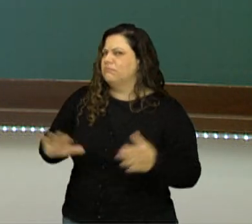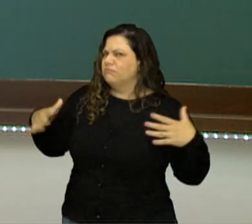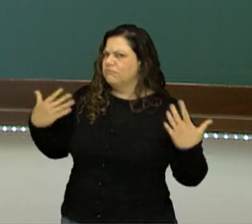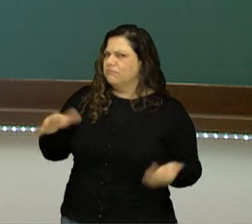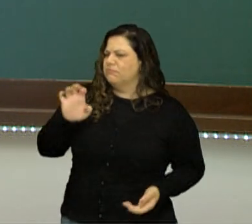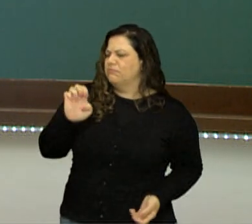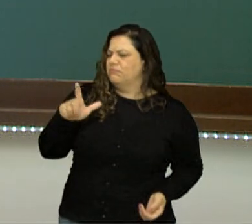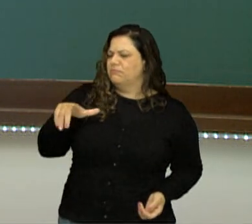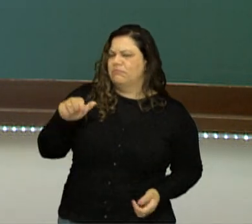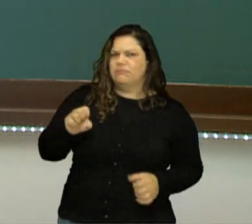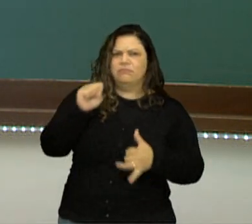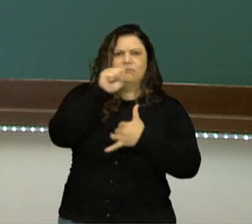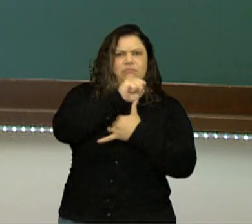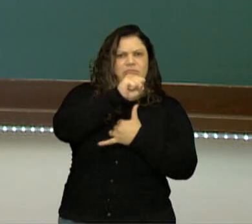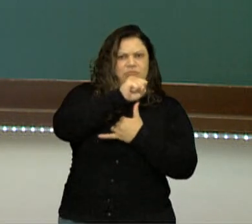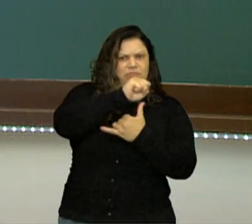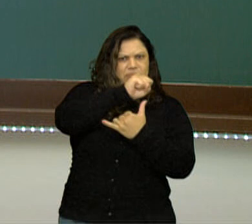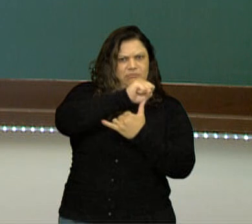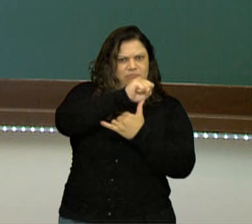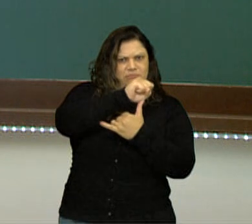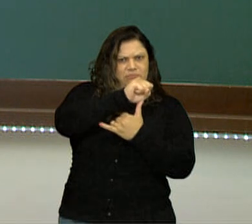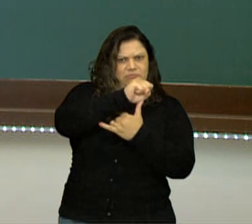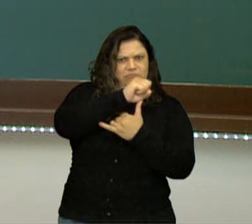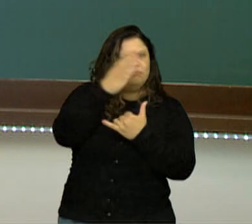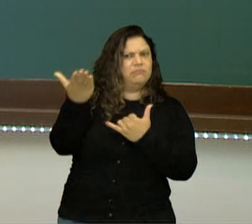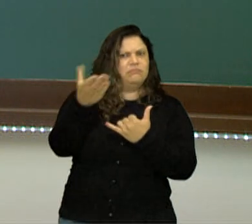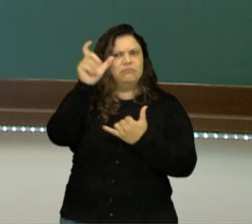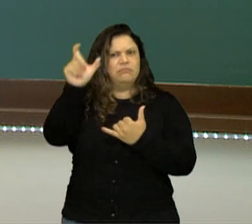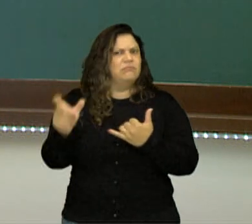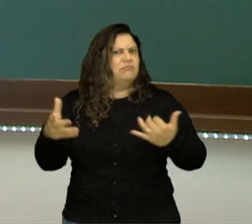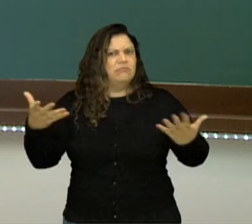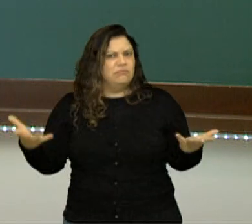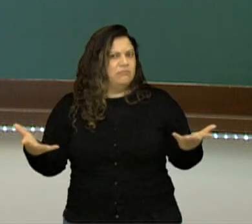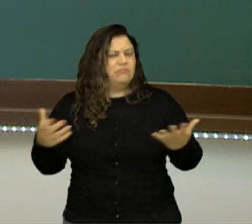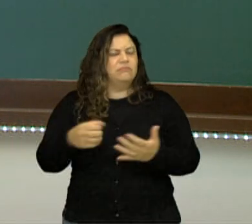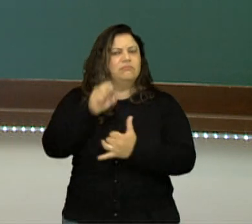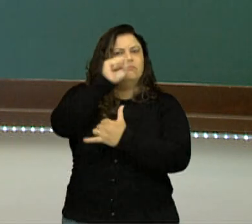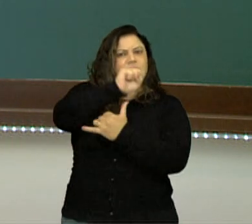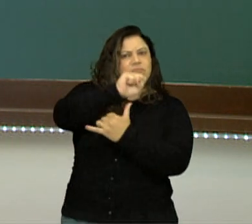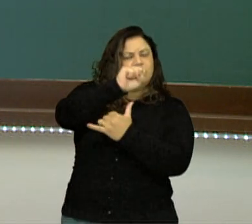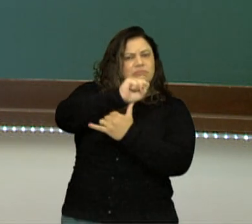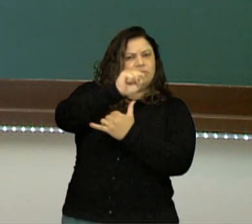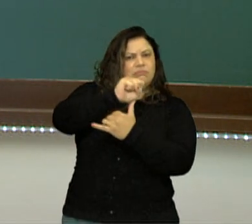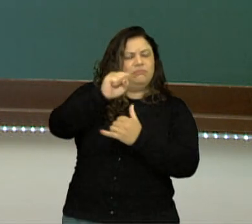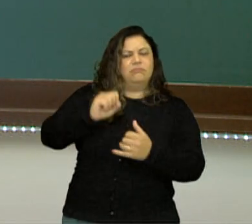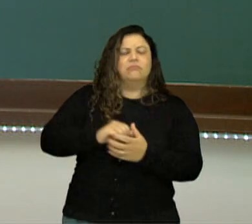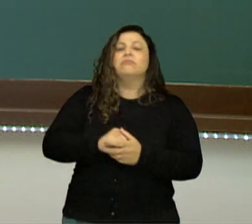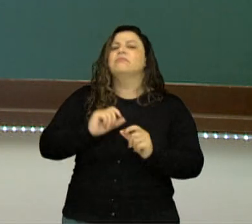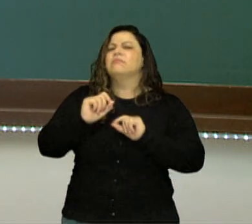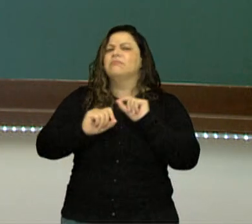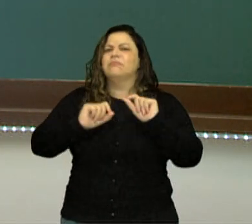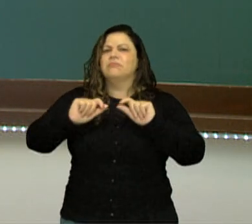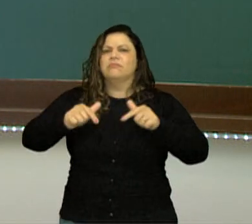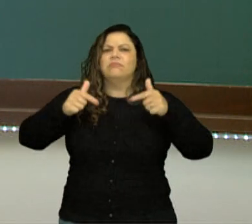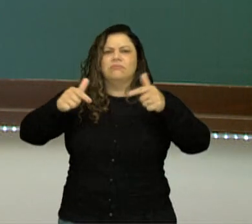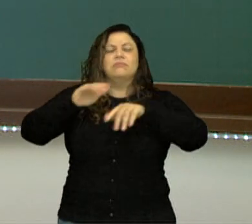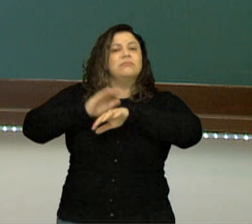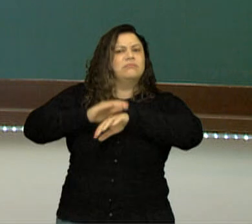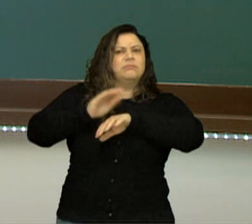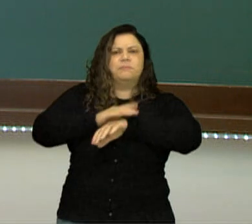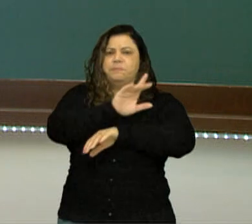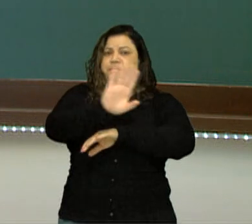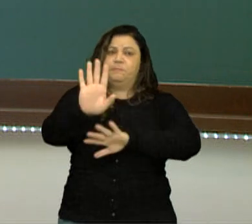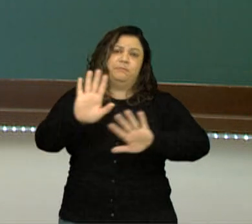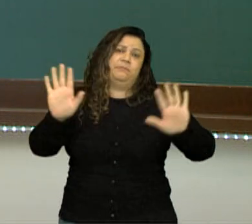ela, que é o sujeito, quem foi plantada? Ela. Será que o ela, que é o sujeito, ela está fazendo ação aqui? Não, né? Não